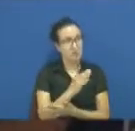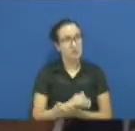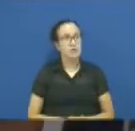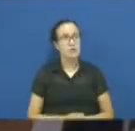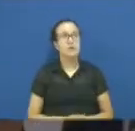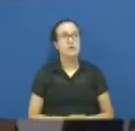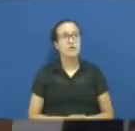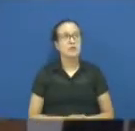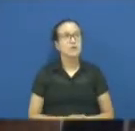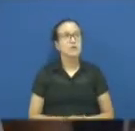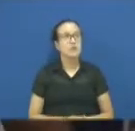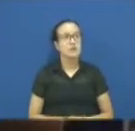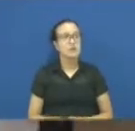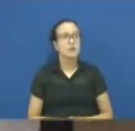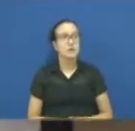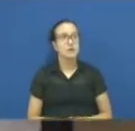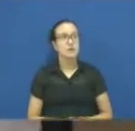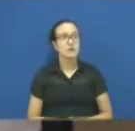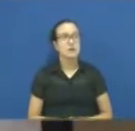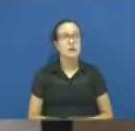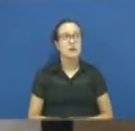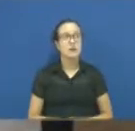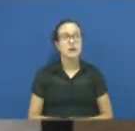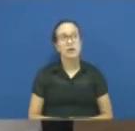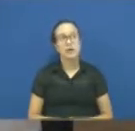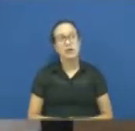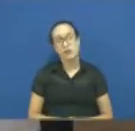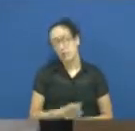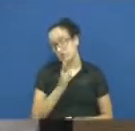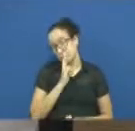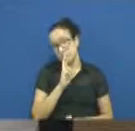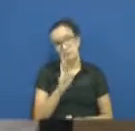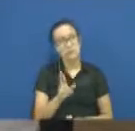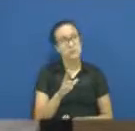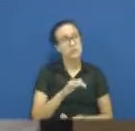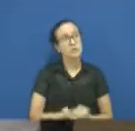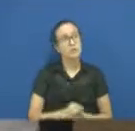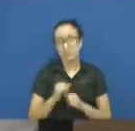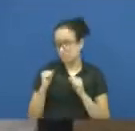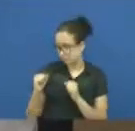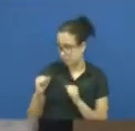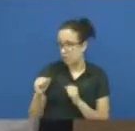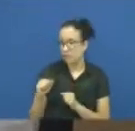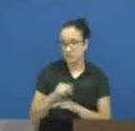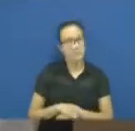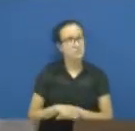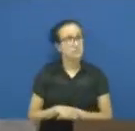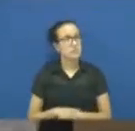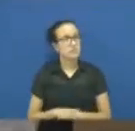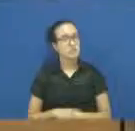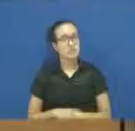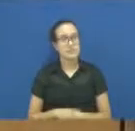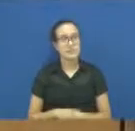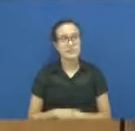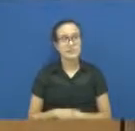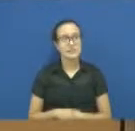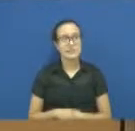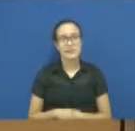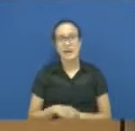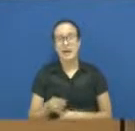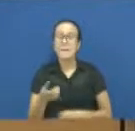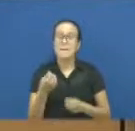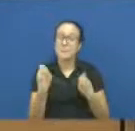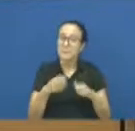Isso aí acho que quem tem que responder é o líder do governo ou alguém que saiba. Eu posso responder a questão, excelência. Se não houver previsão